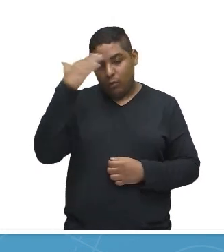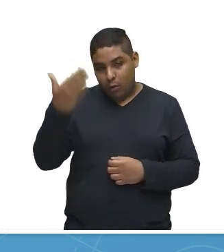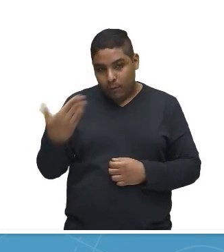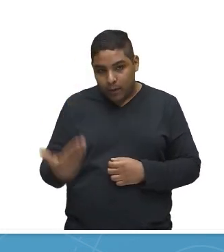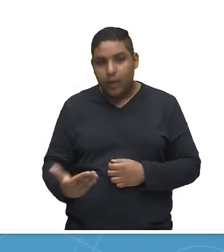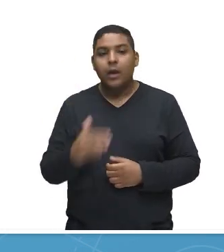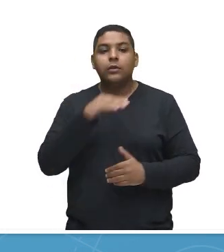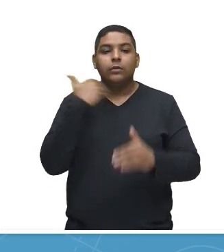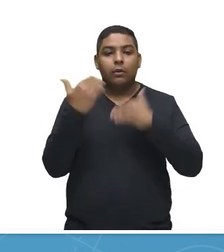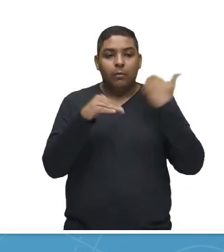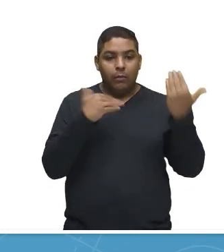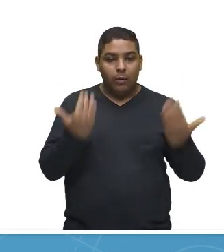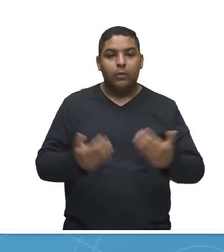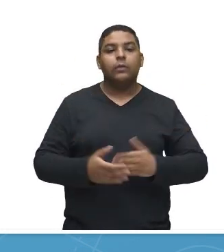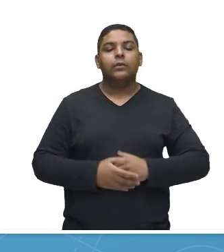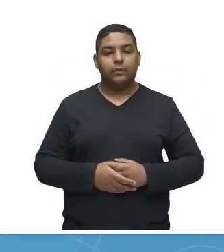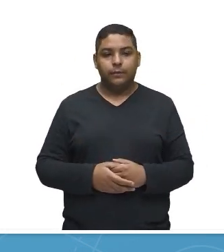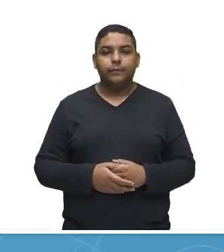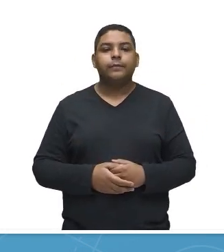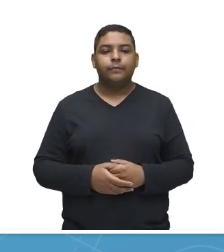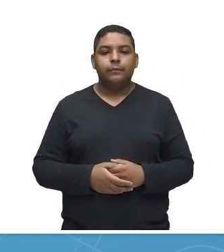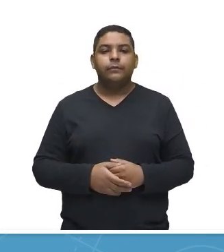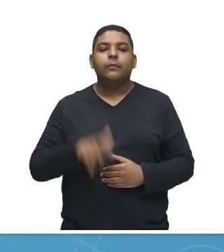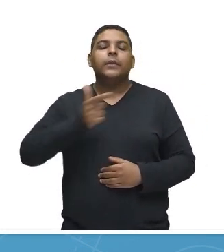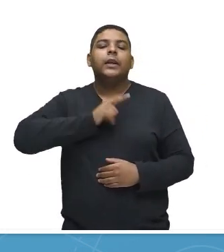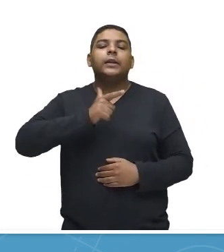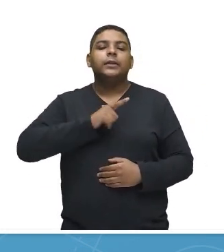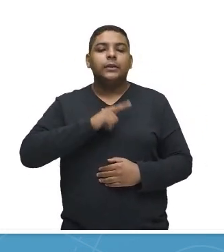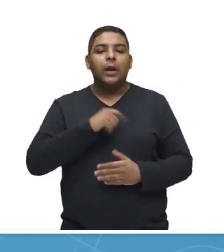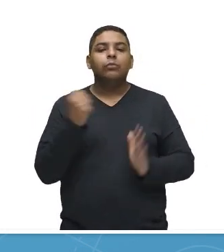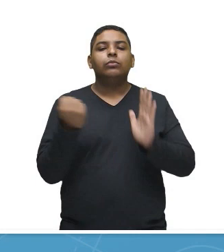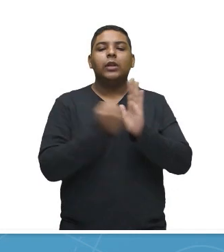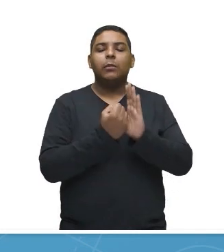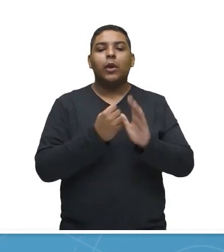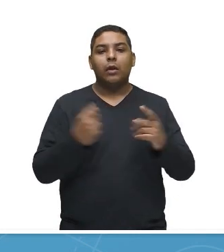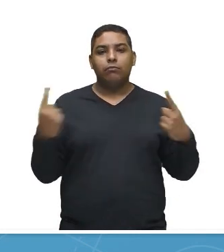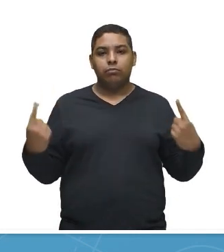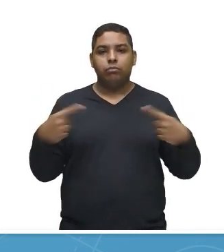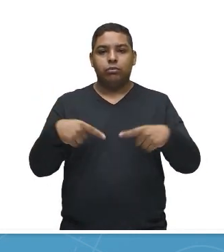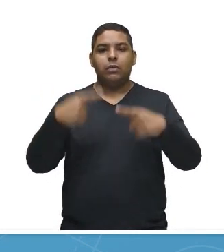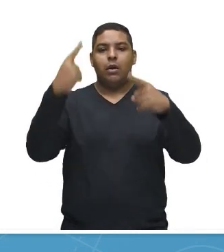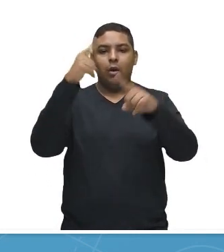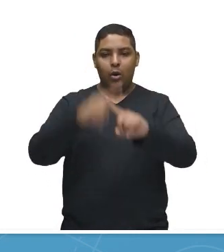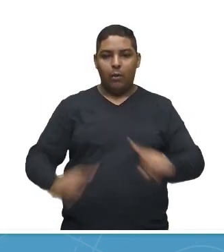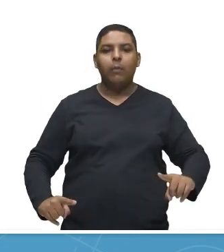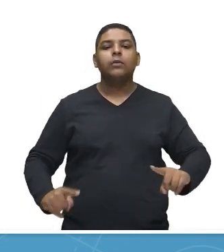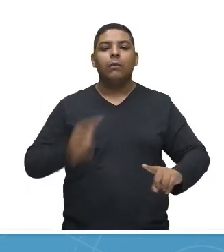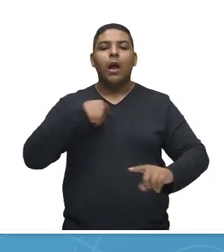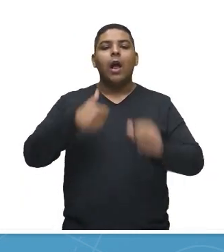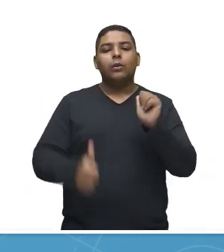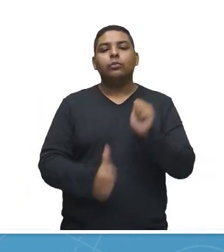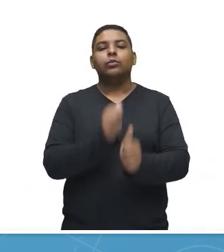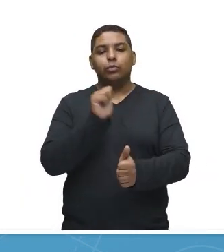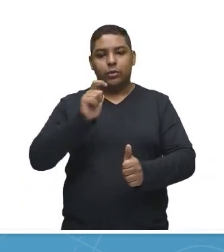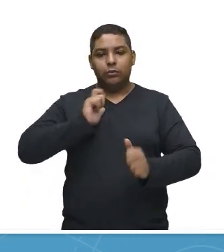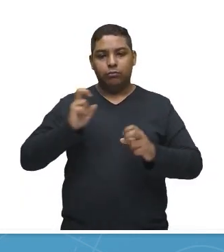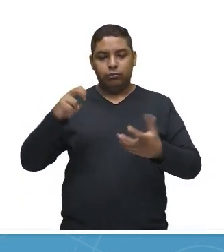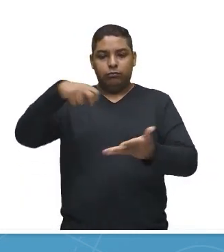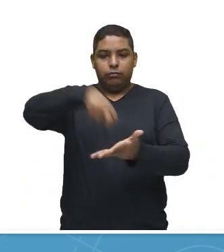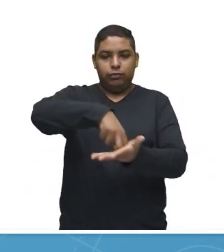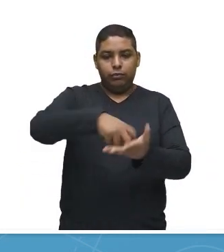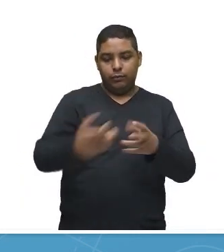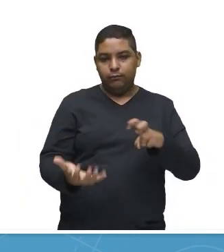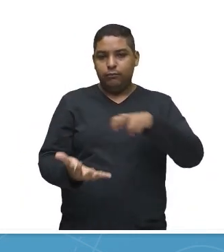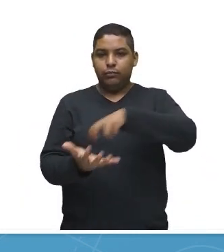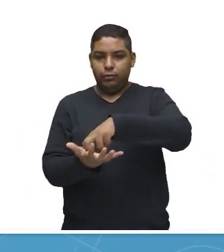é um ritual que eu falei para vocês, tá? Possui simbolismo competitivo. A luta inicia com os atletas de joelhos